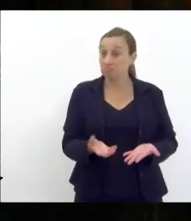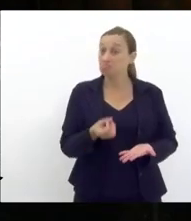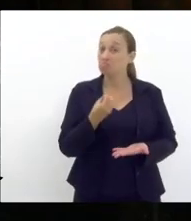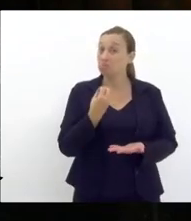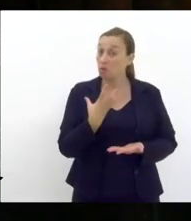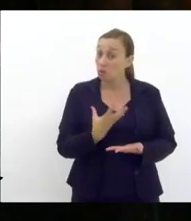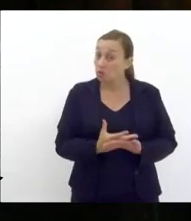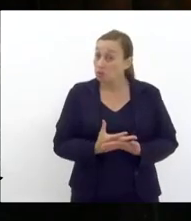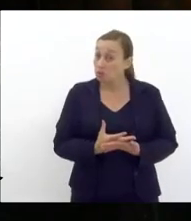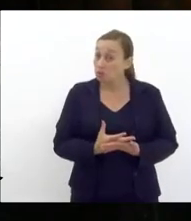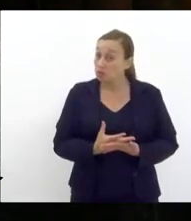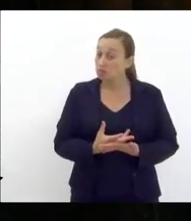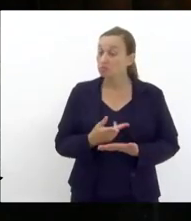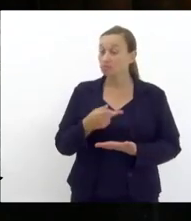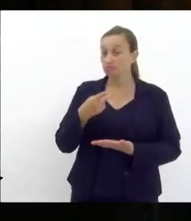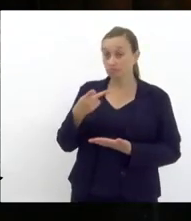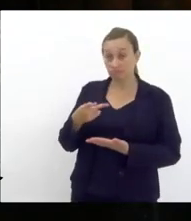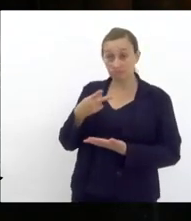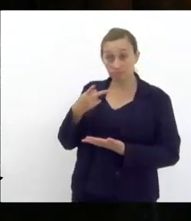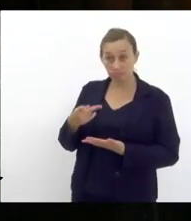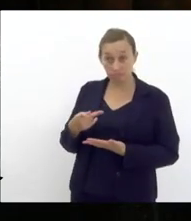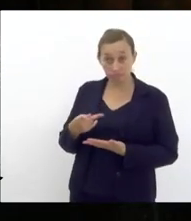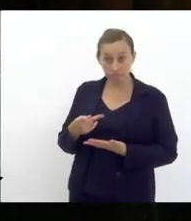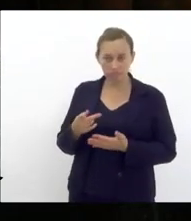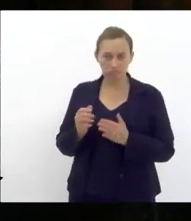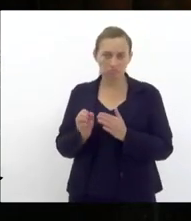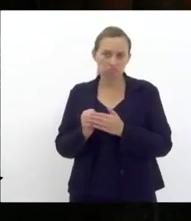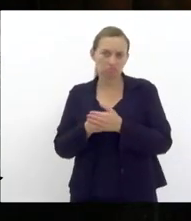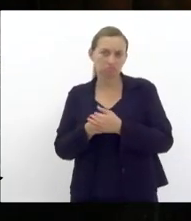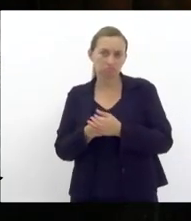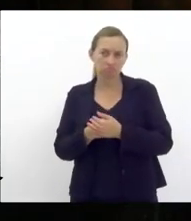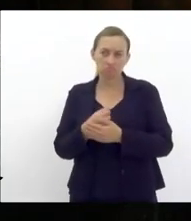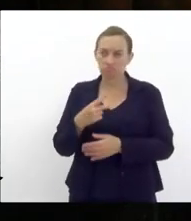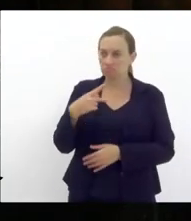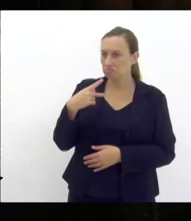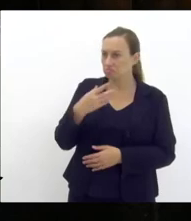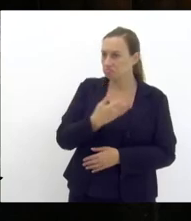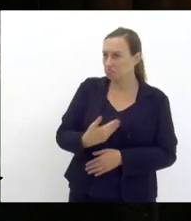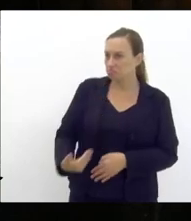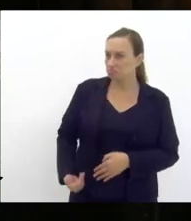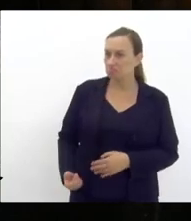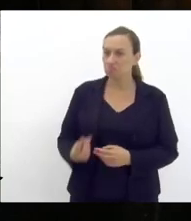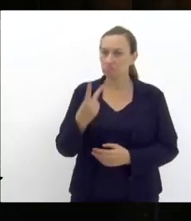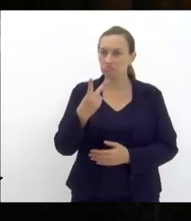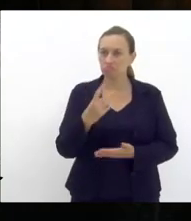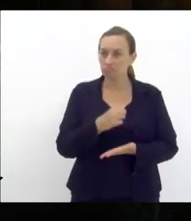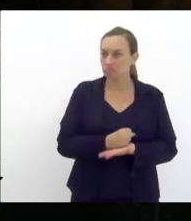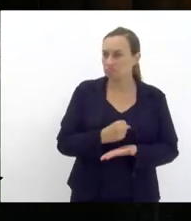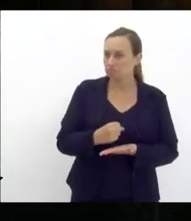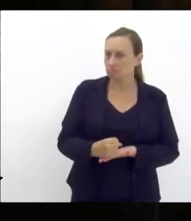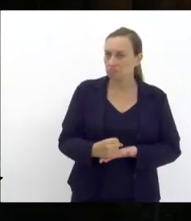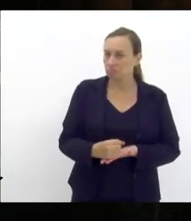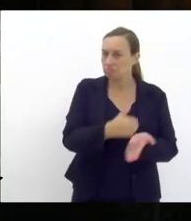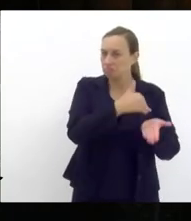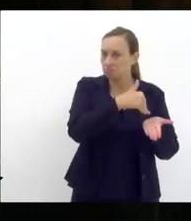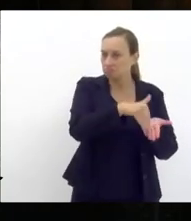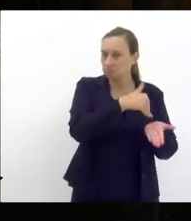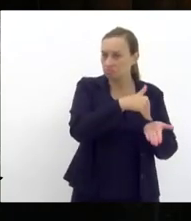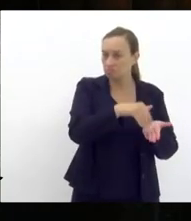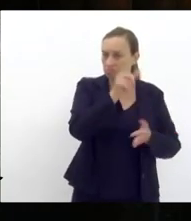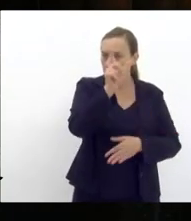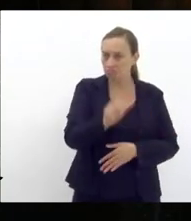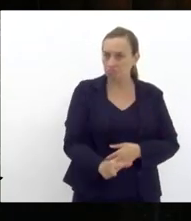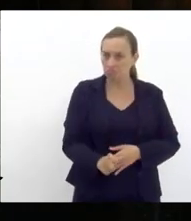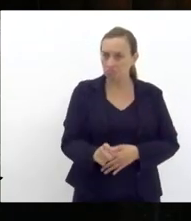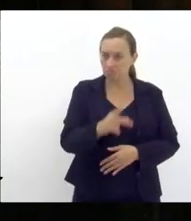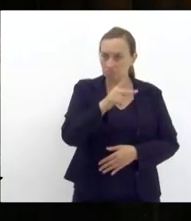e ele diz ao mistério público dois contratos da secretaria da pessoa